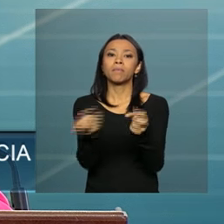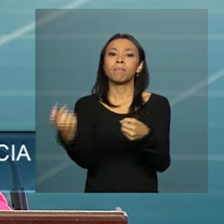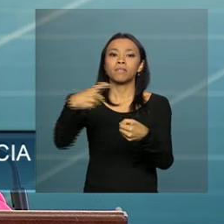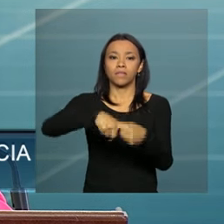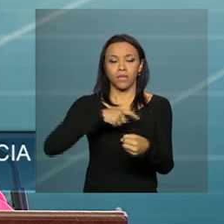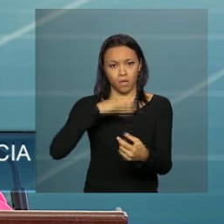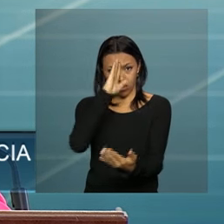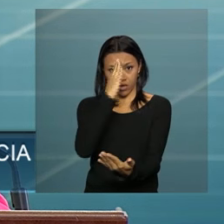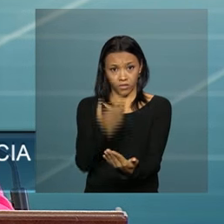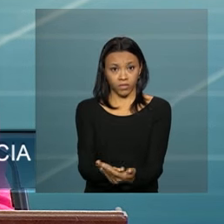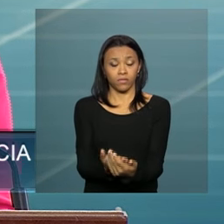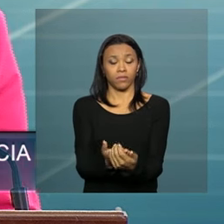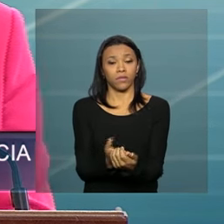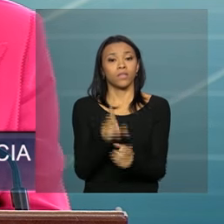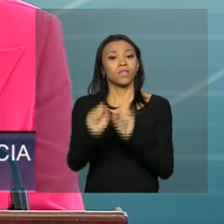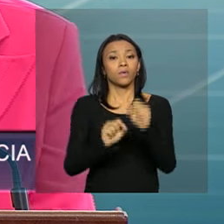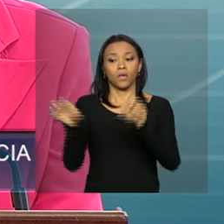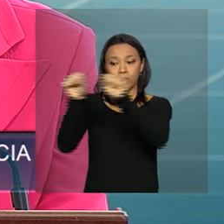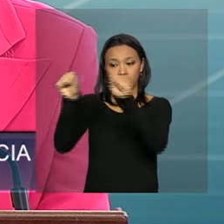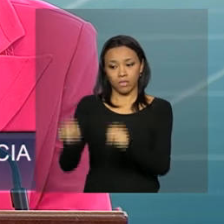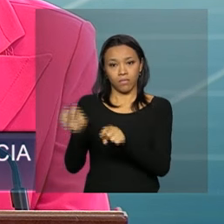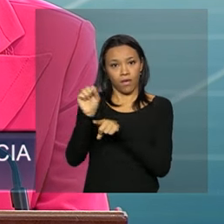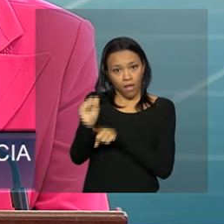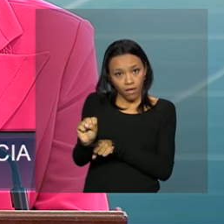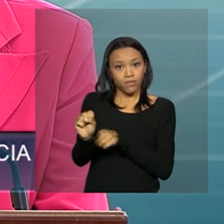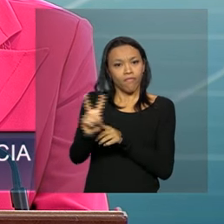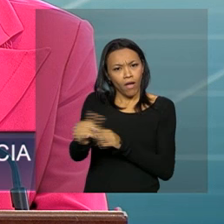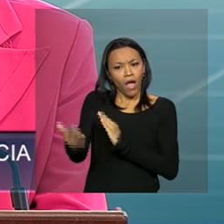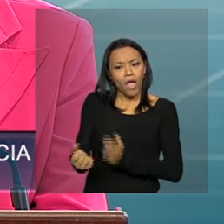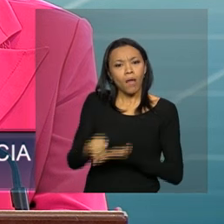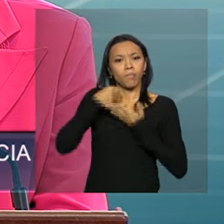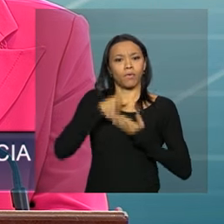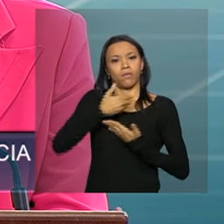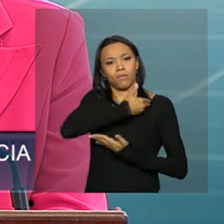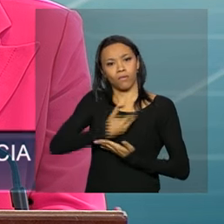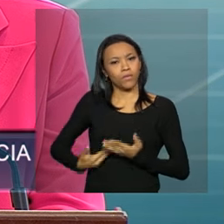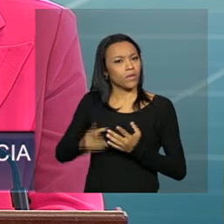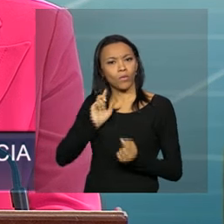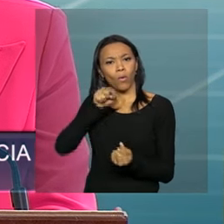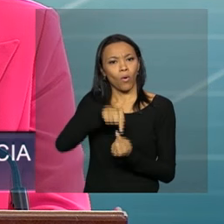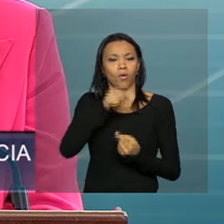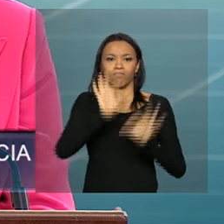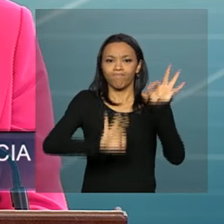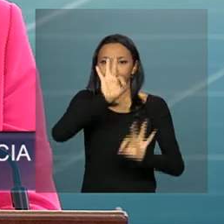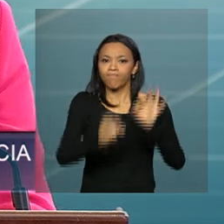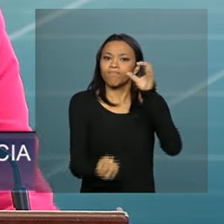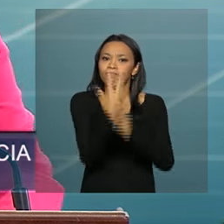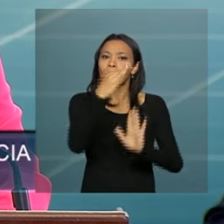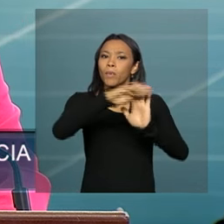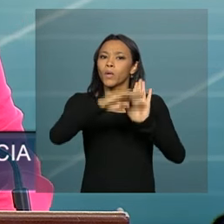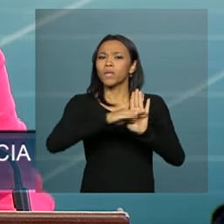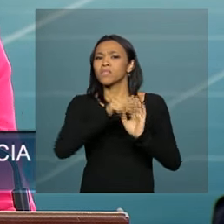Acredito que as entidades do Sistema S ajudarão o governo a implementar programas